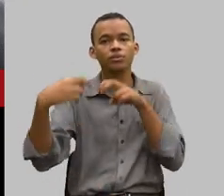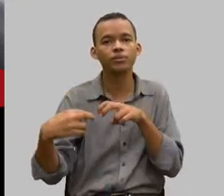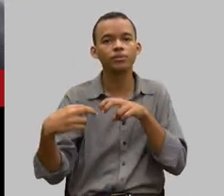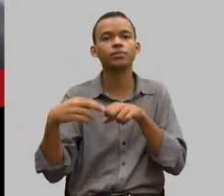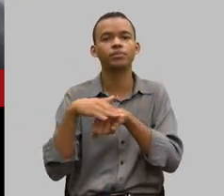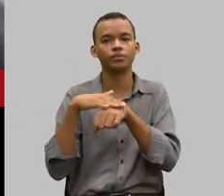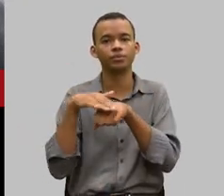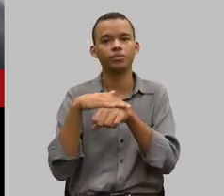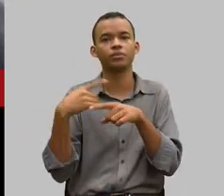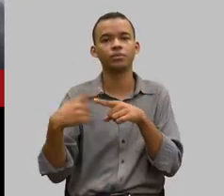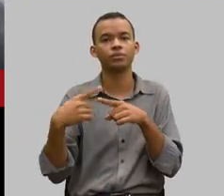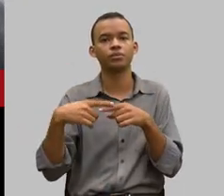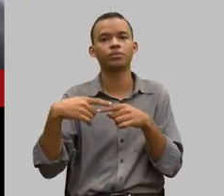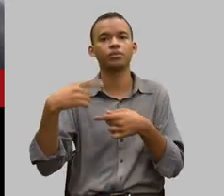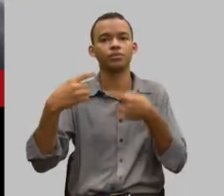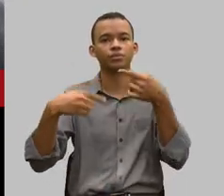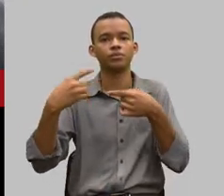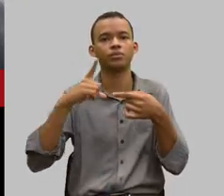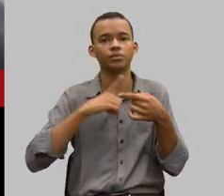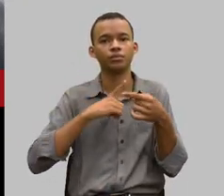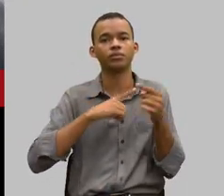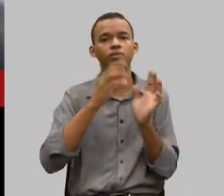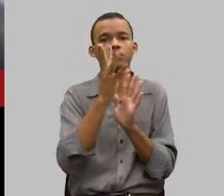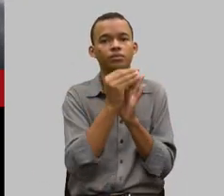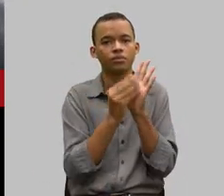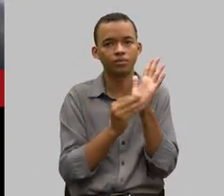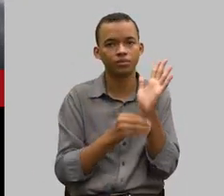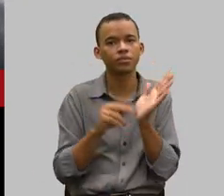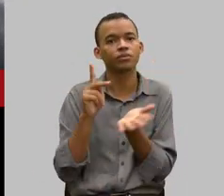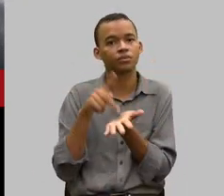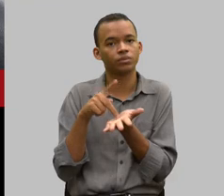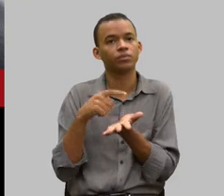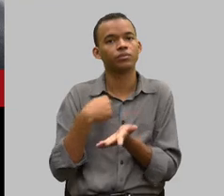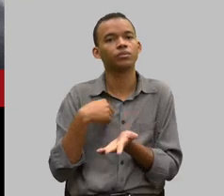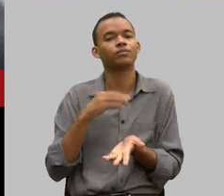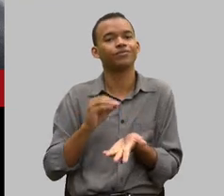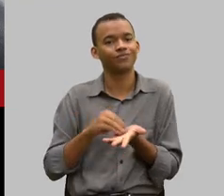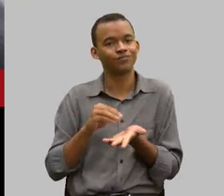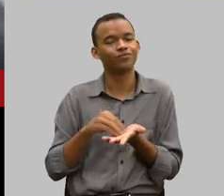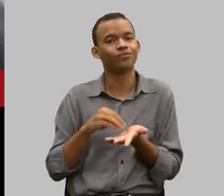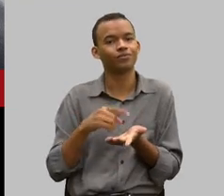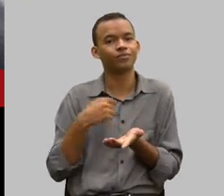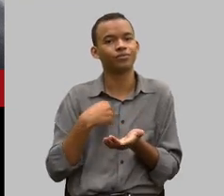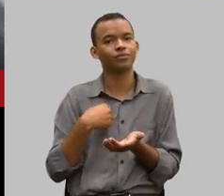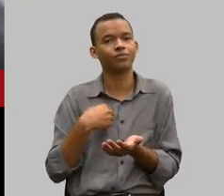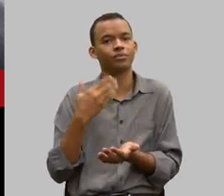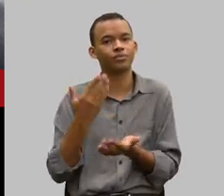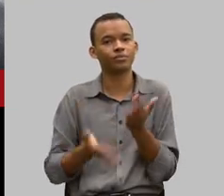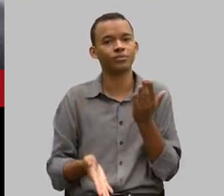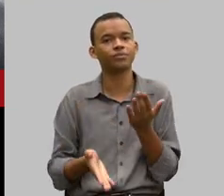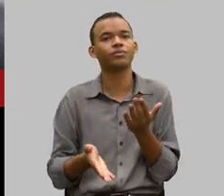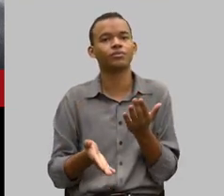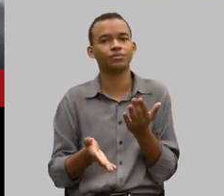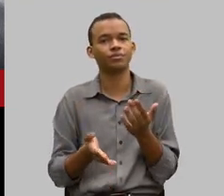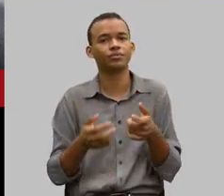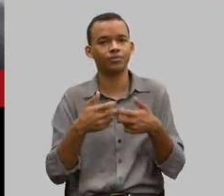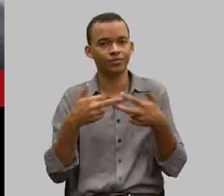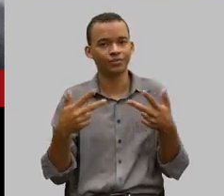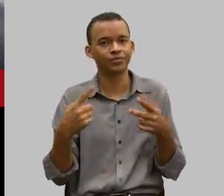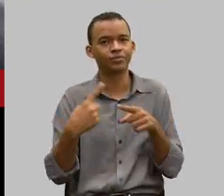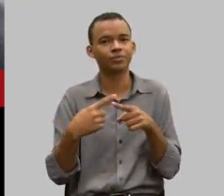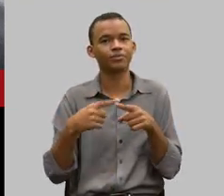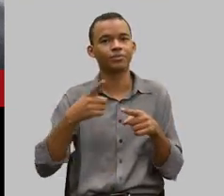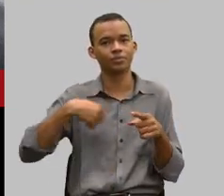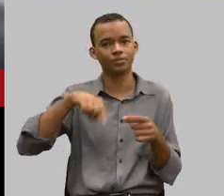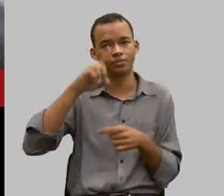um debate que tem conteúdo de verdade então é sinto falta e eu fico com medo de perder um pouco da embocadura quando a gente tá aqui no dia